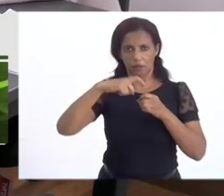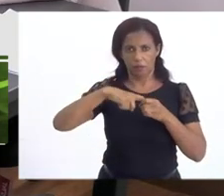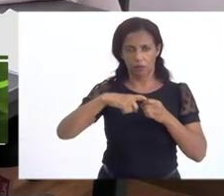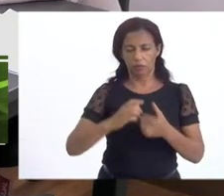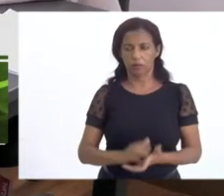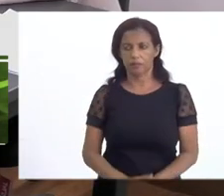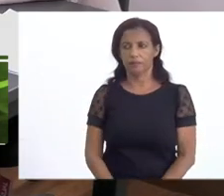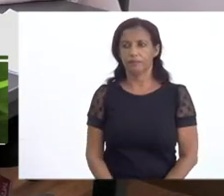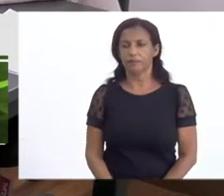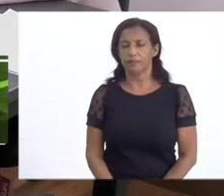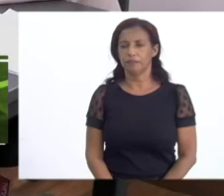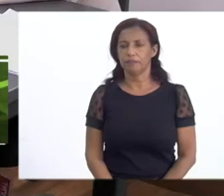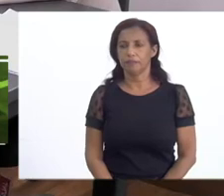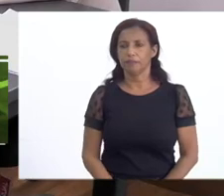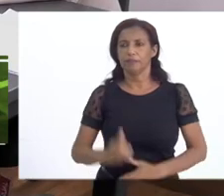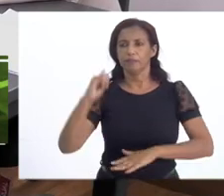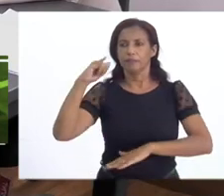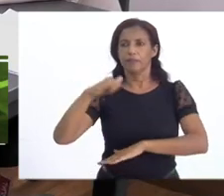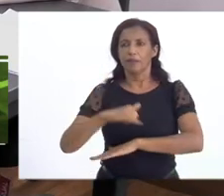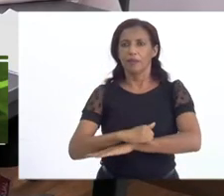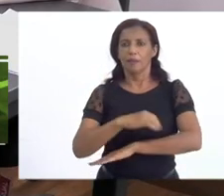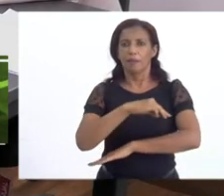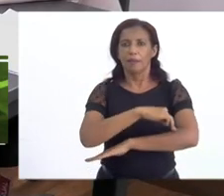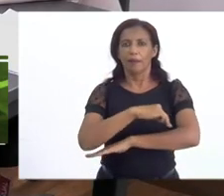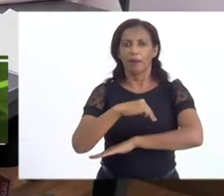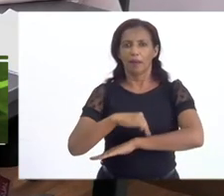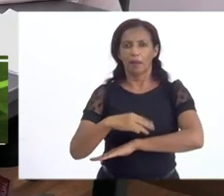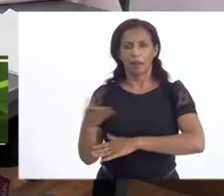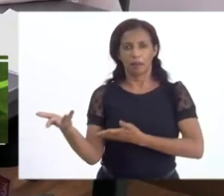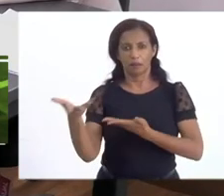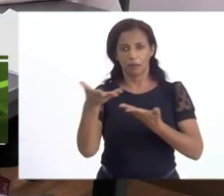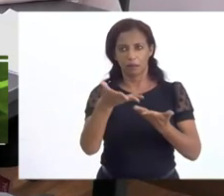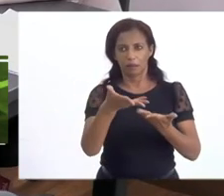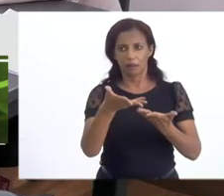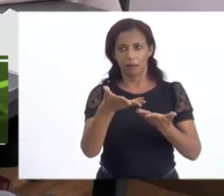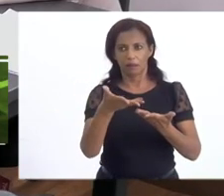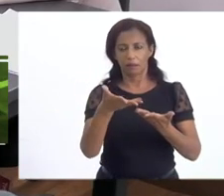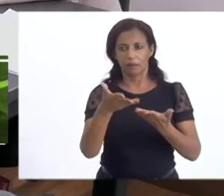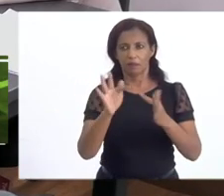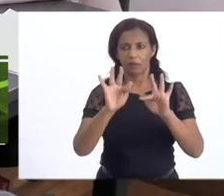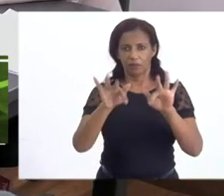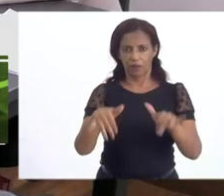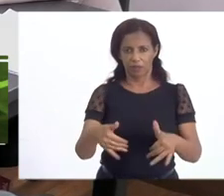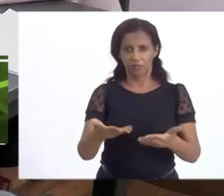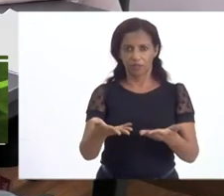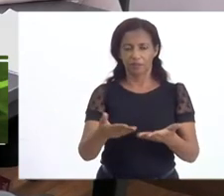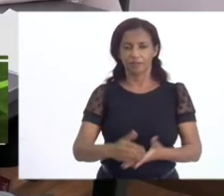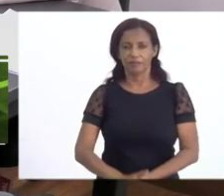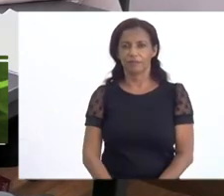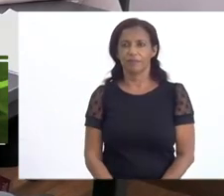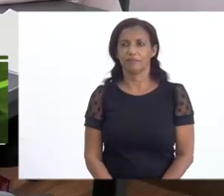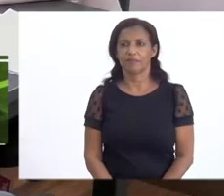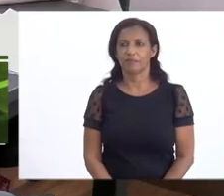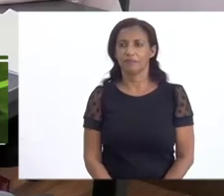retornar. O aeroporto de Macaé tá com a palavra para as considerações finais.